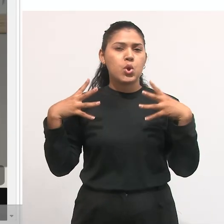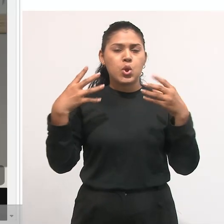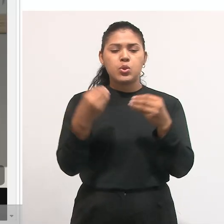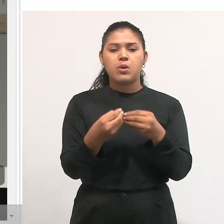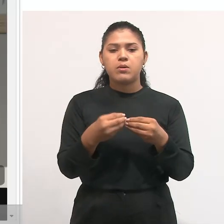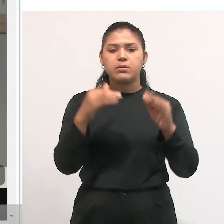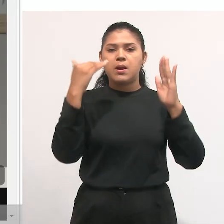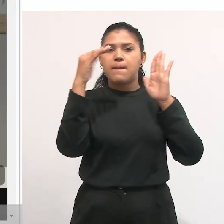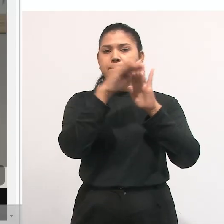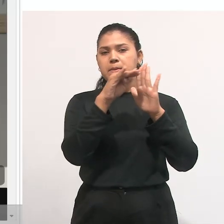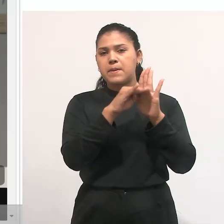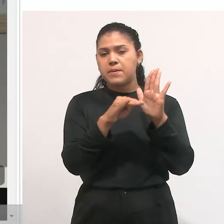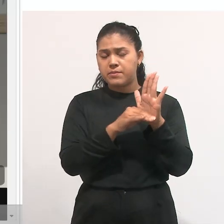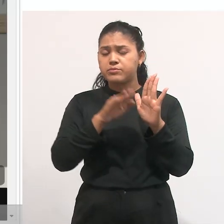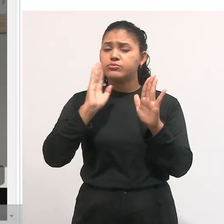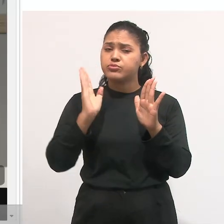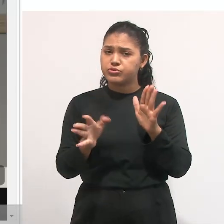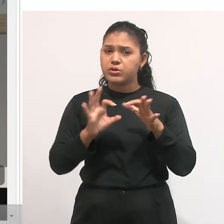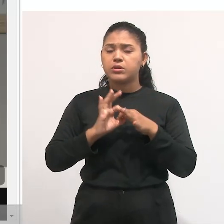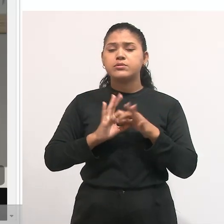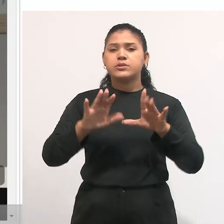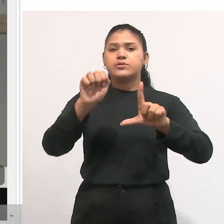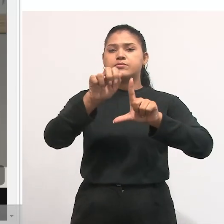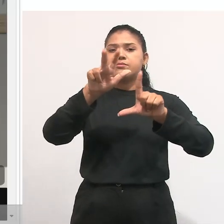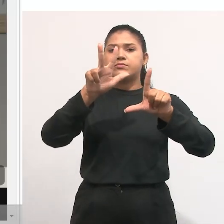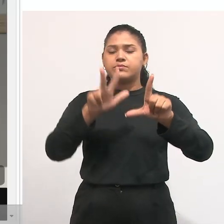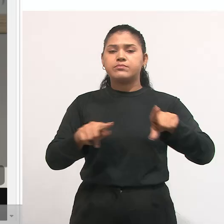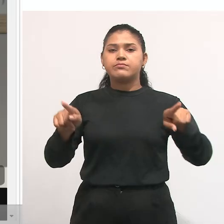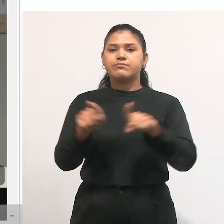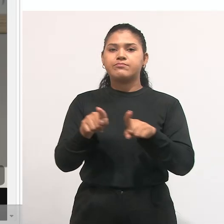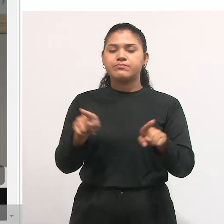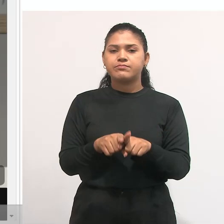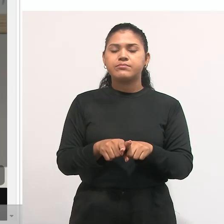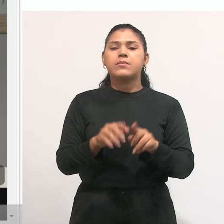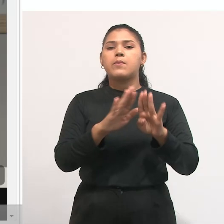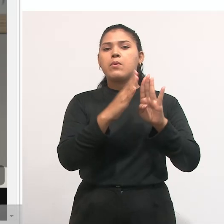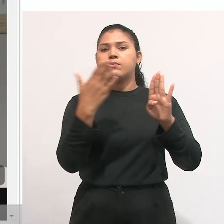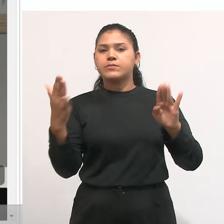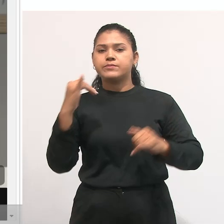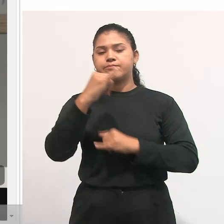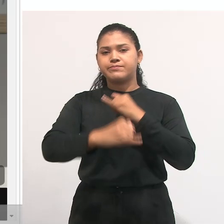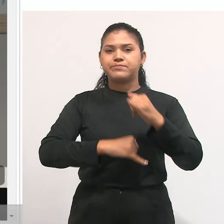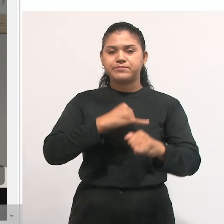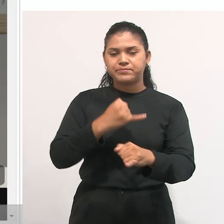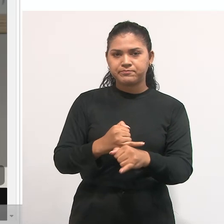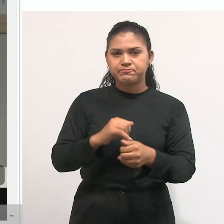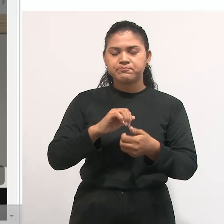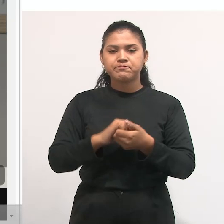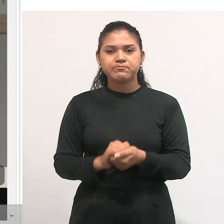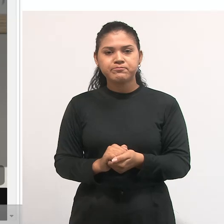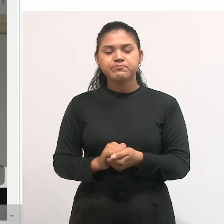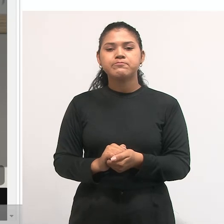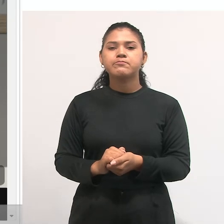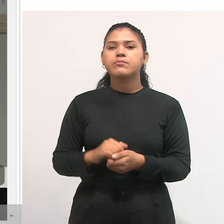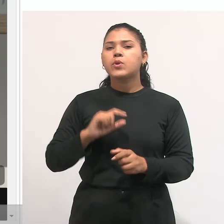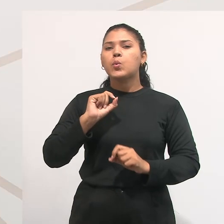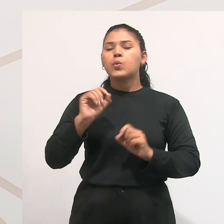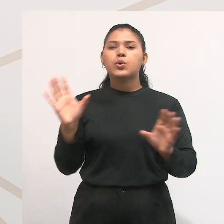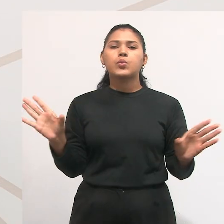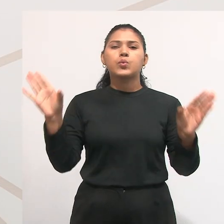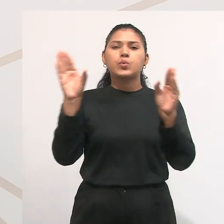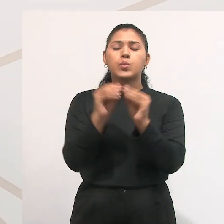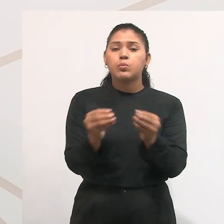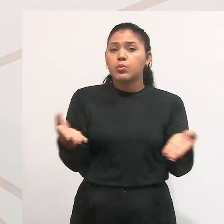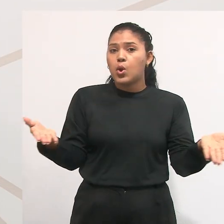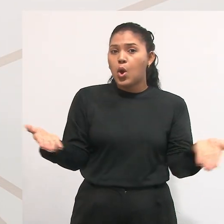que estão contidas aqui estão disponíveis no ambiente virtual e estão disponíveis na biblioteca. O que eu falei aqui, o que eu tratei,